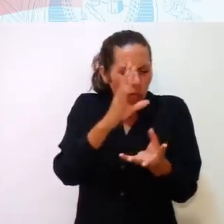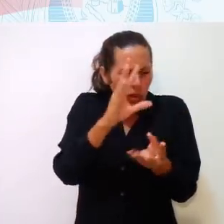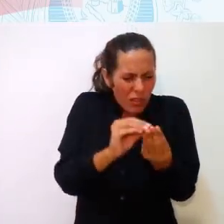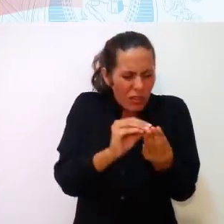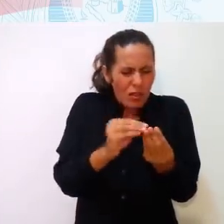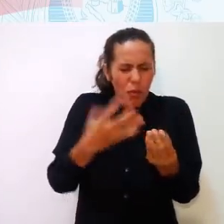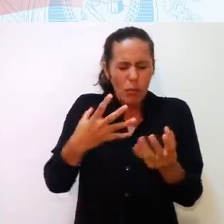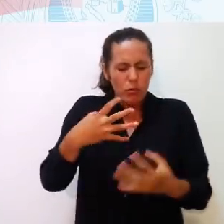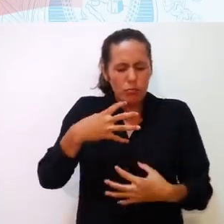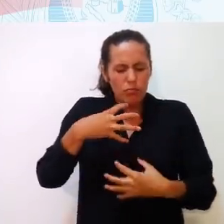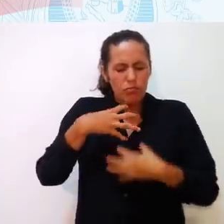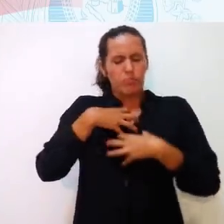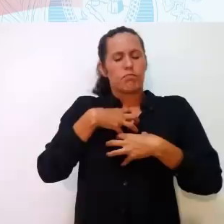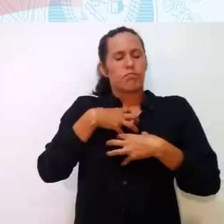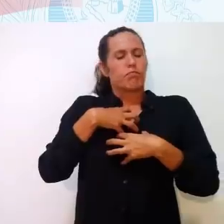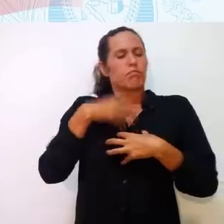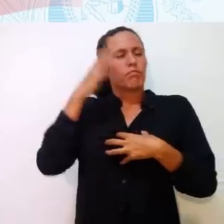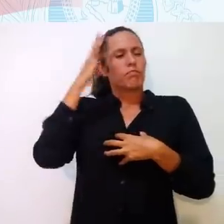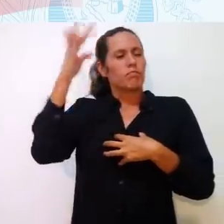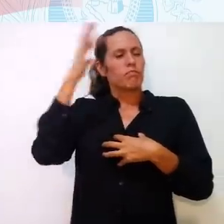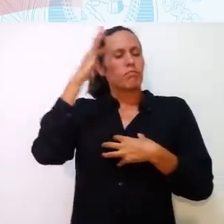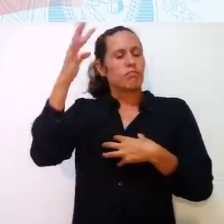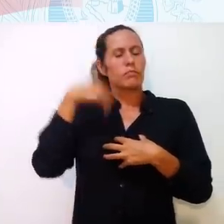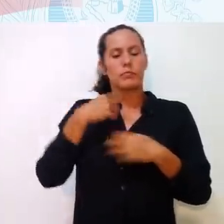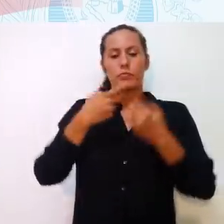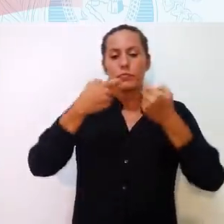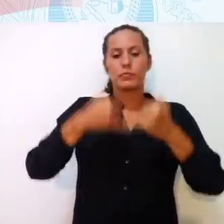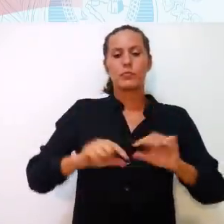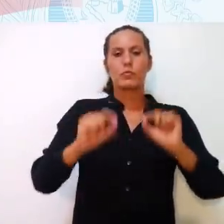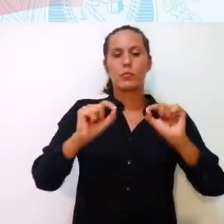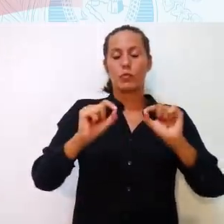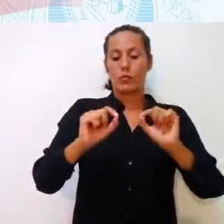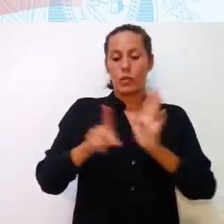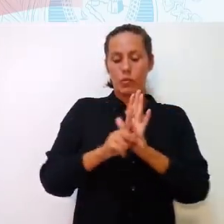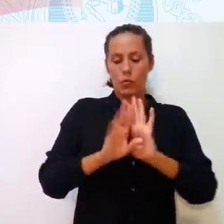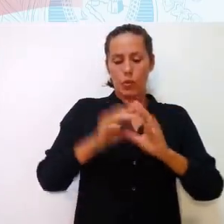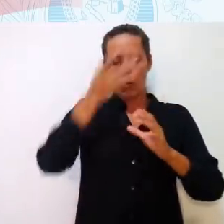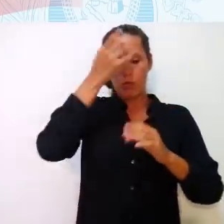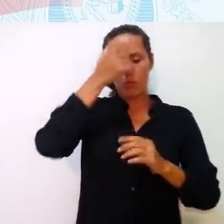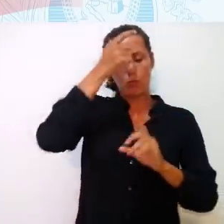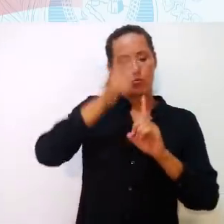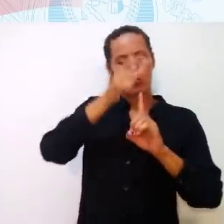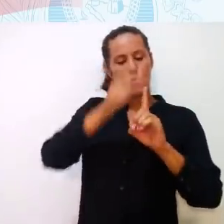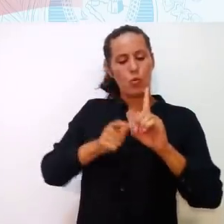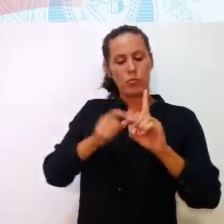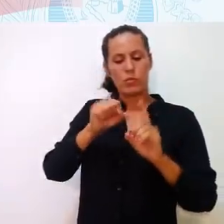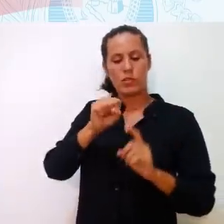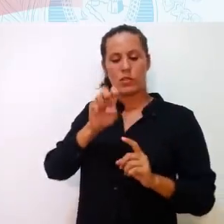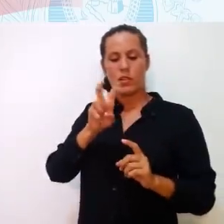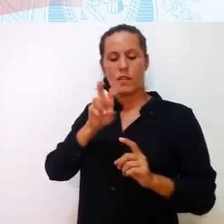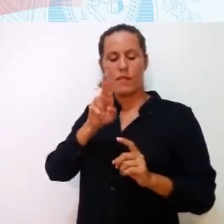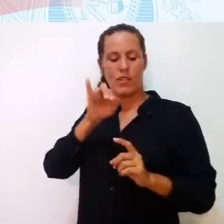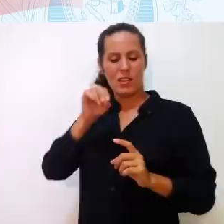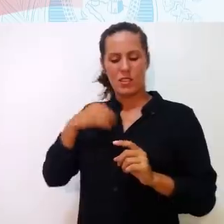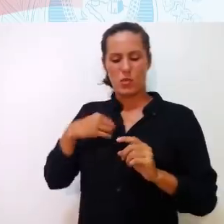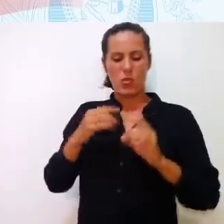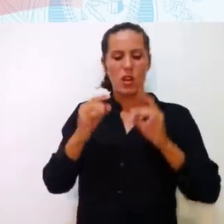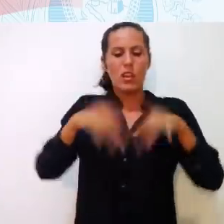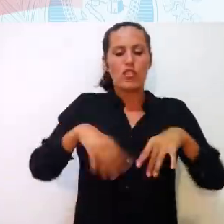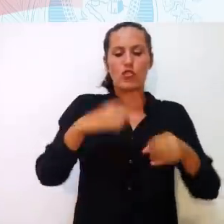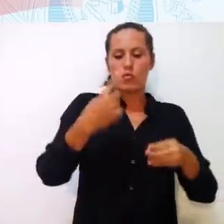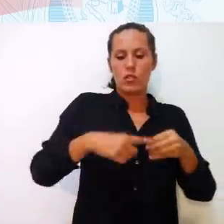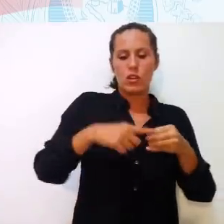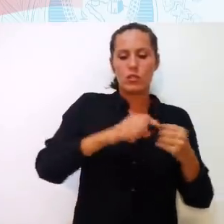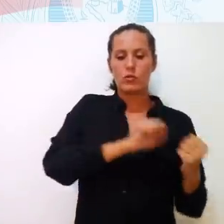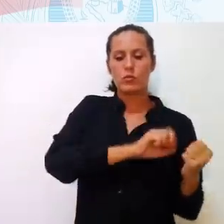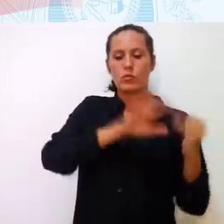uma obra tão curta impactar tanto? Morte e Vida Severina conta a epopeia do sertanejo severino, que desistindo do